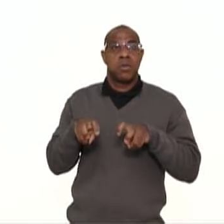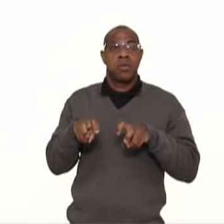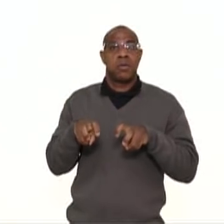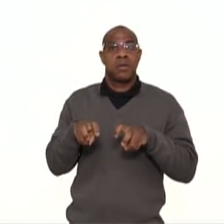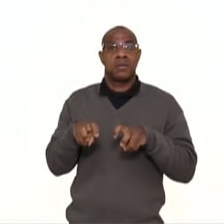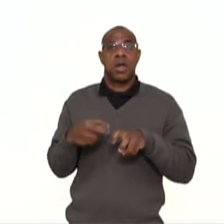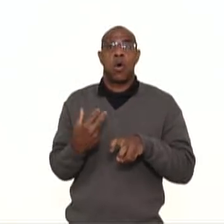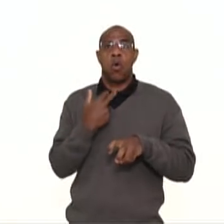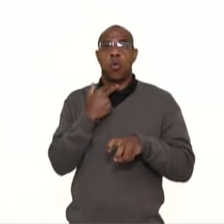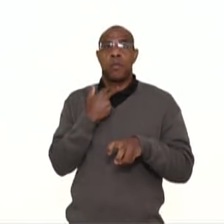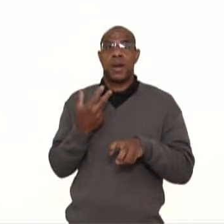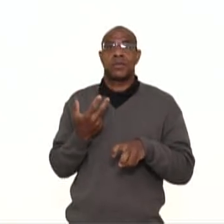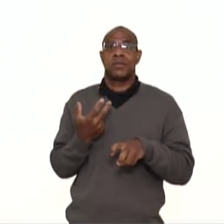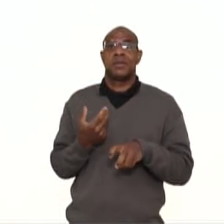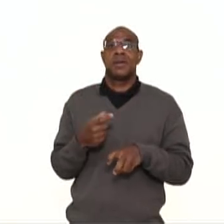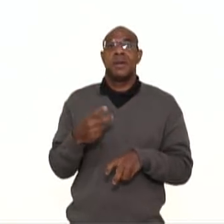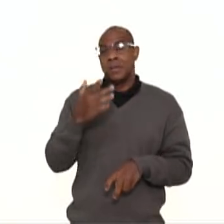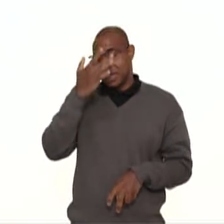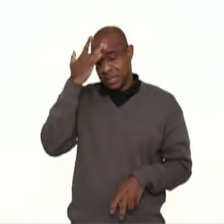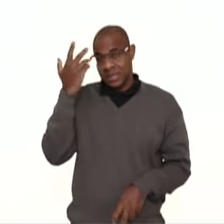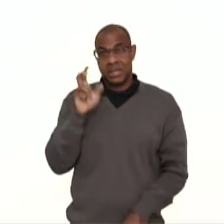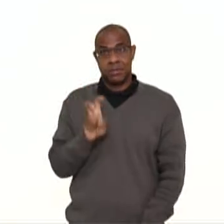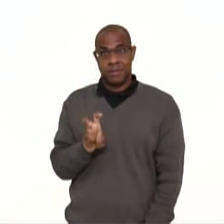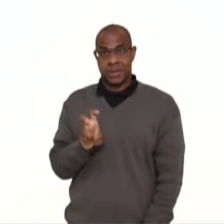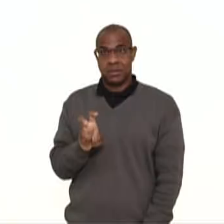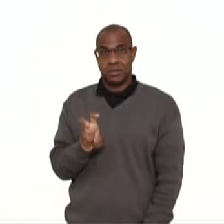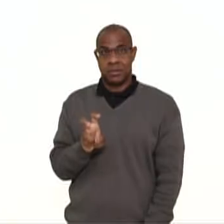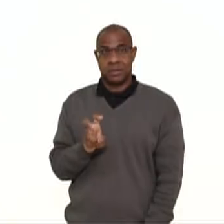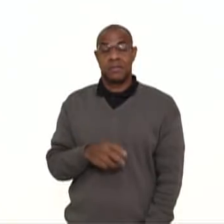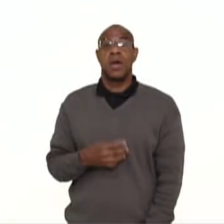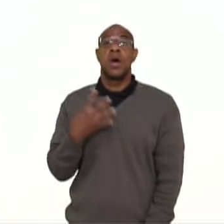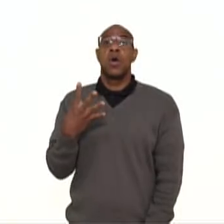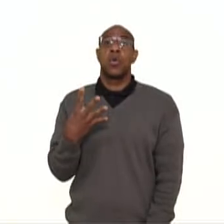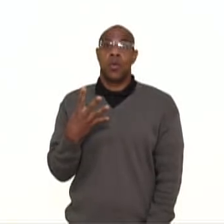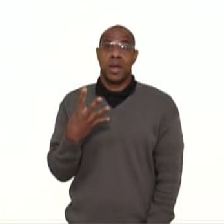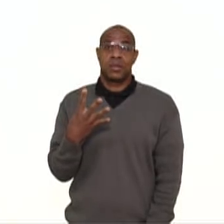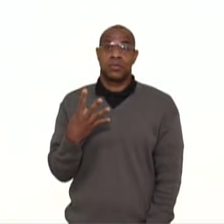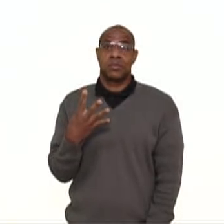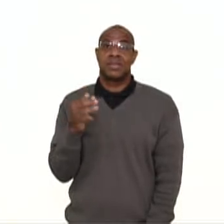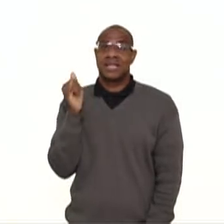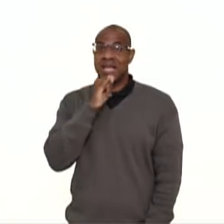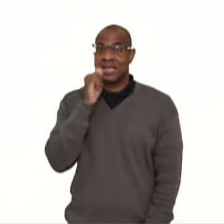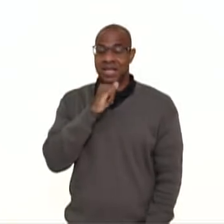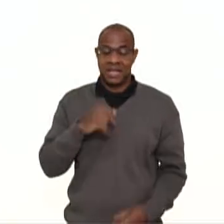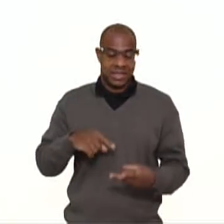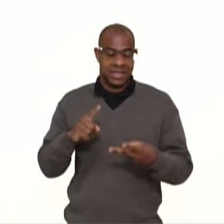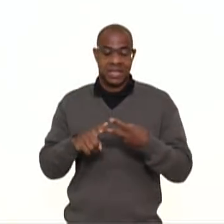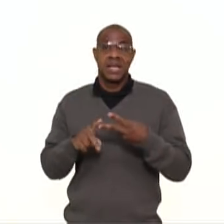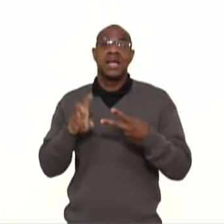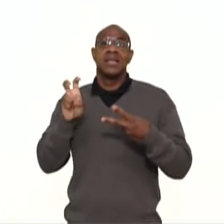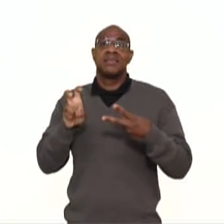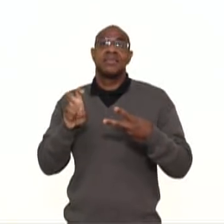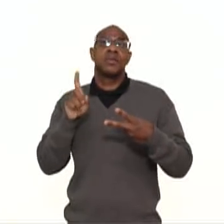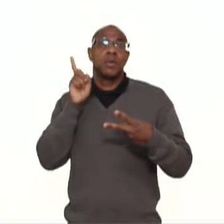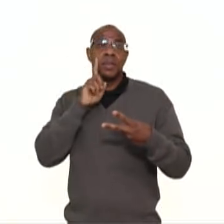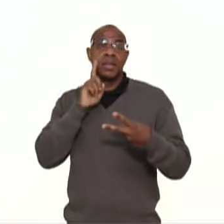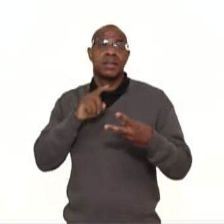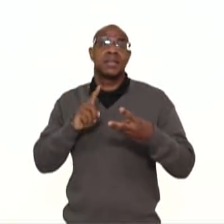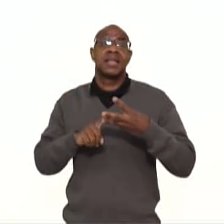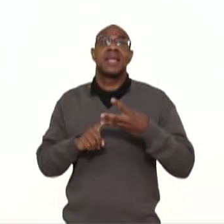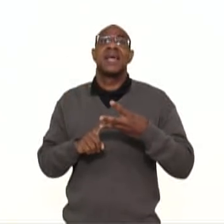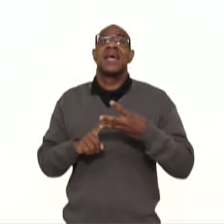6 passageiros brasileiros, 4 italianos e 5 americanos, 3 espanhóis e 2